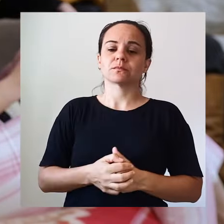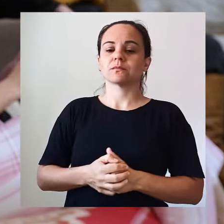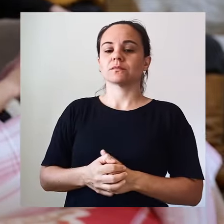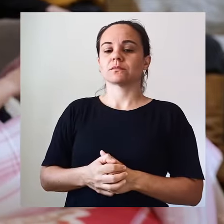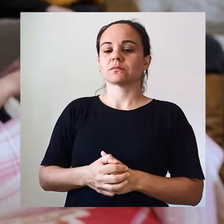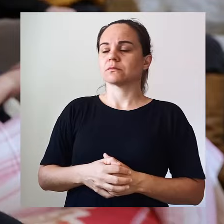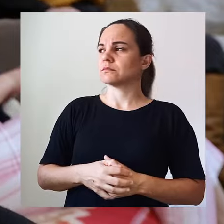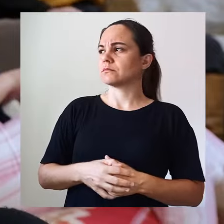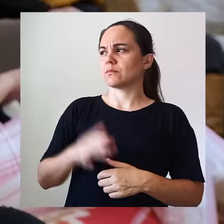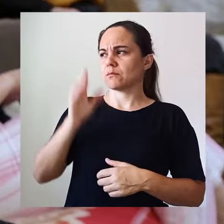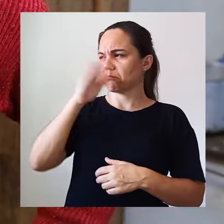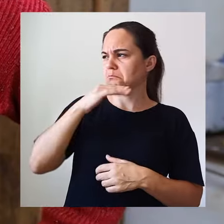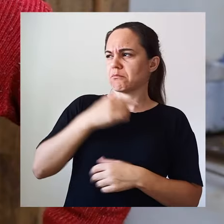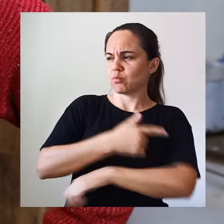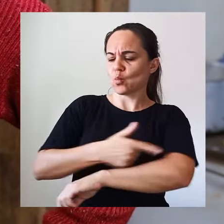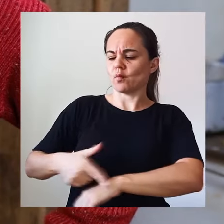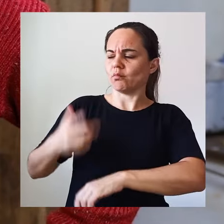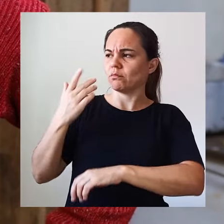Maleducada.